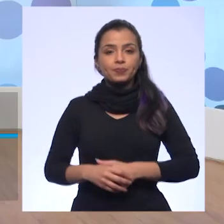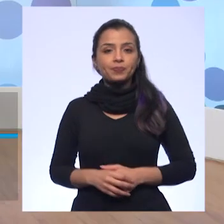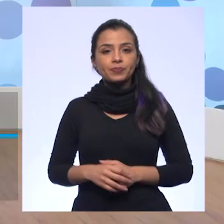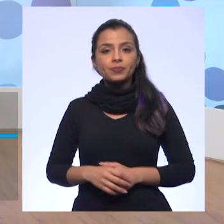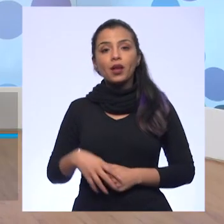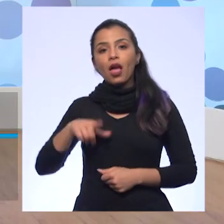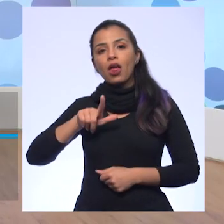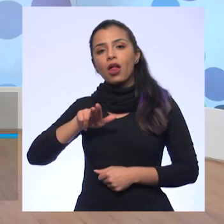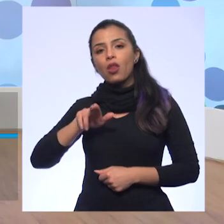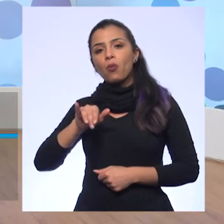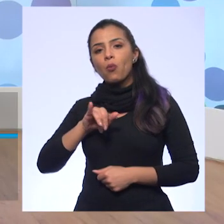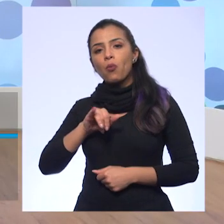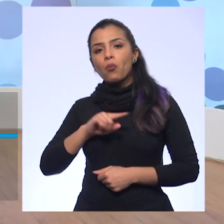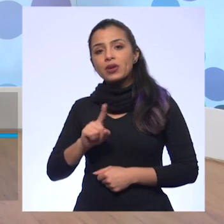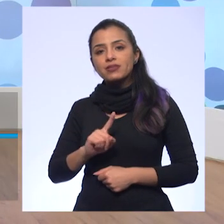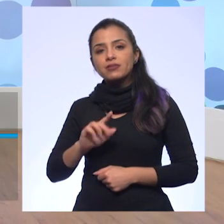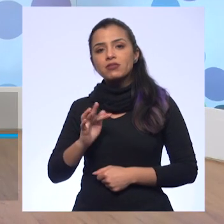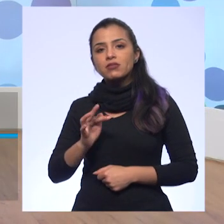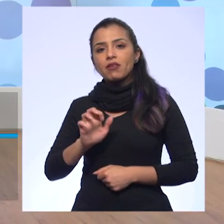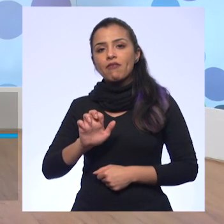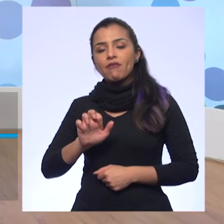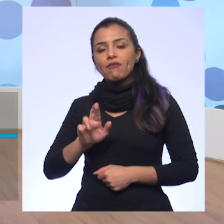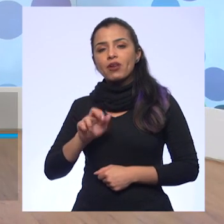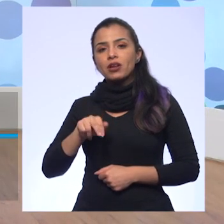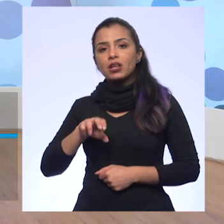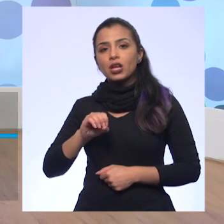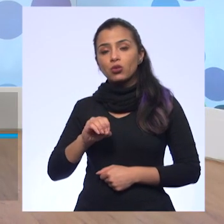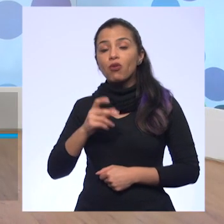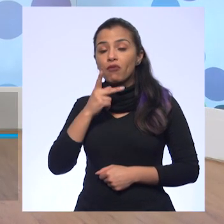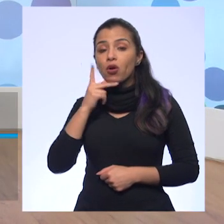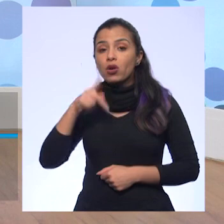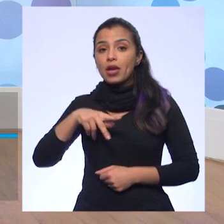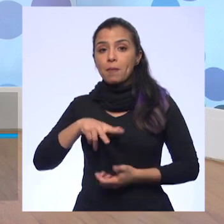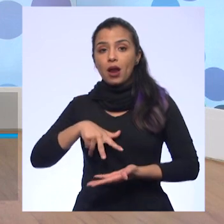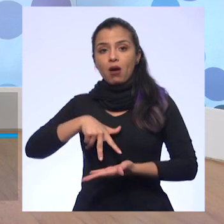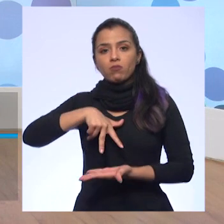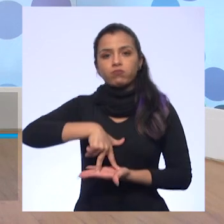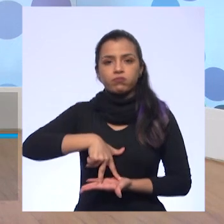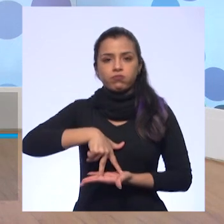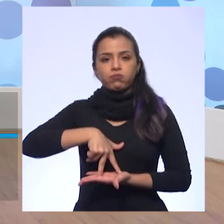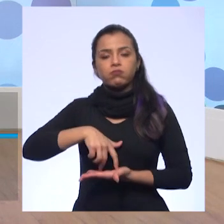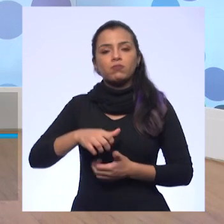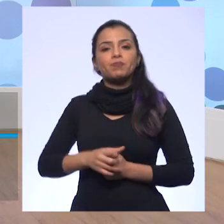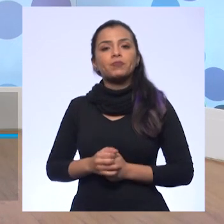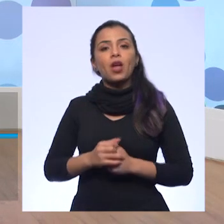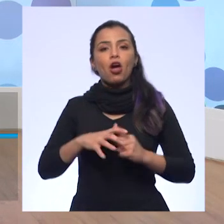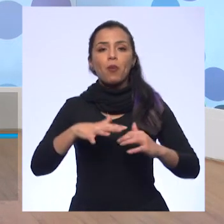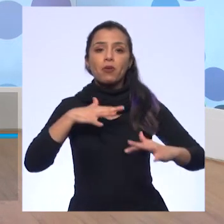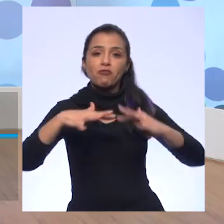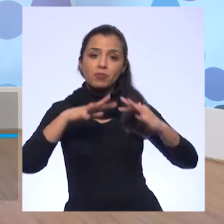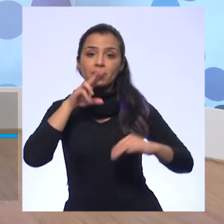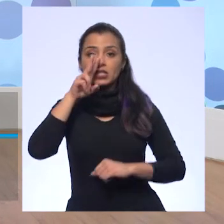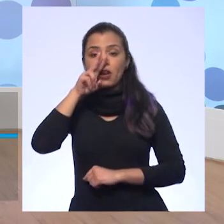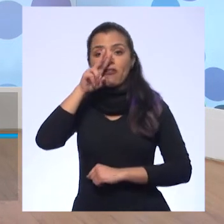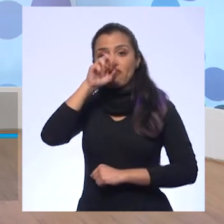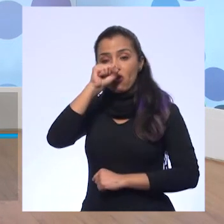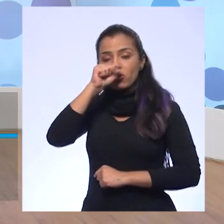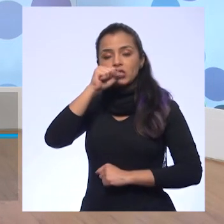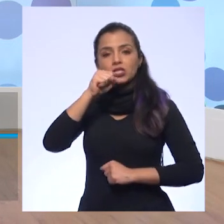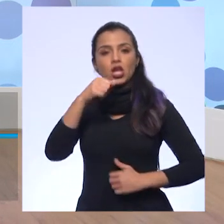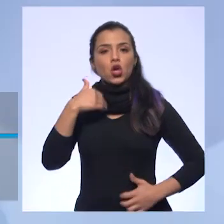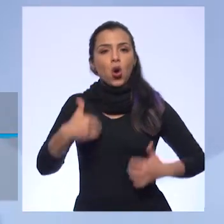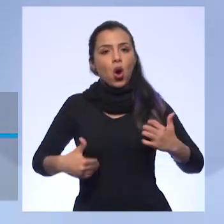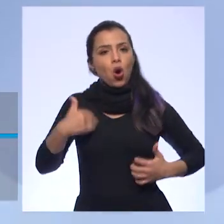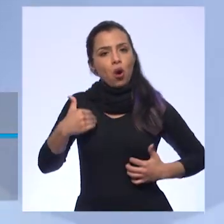Luiz Fernando, para nos dar sustentação, olha, muito bem, viu? Movimentação, força e sustentação corporal, foi o